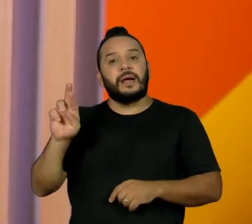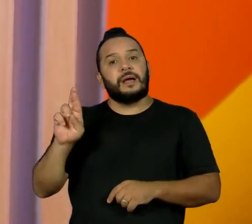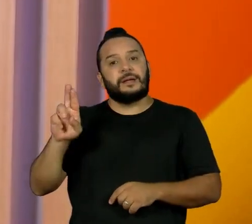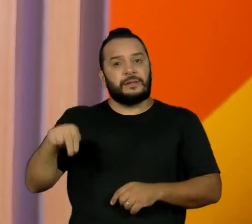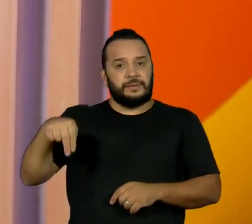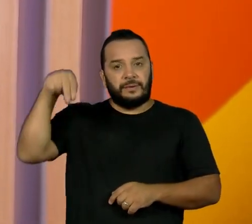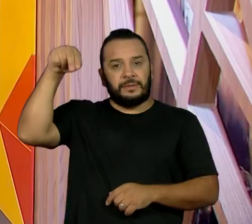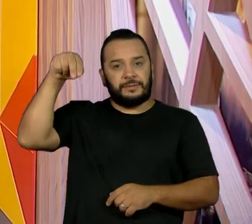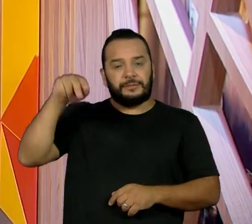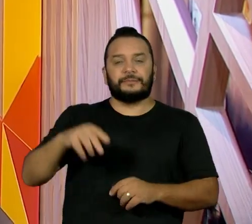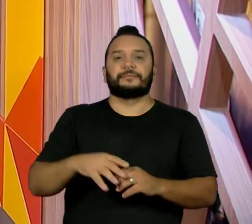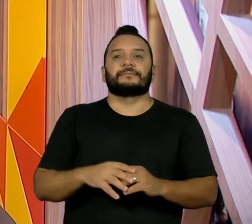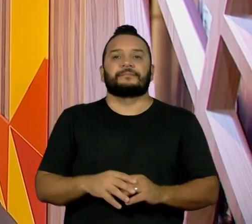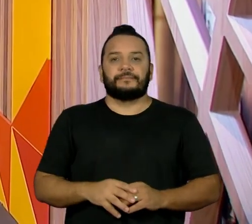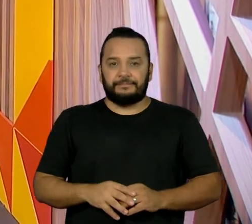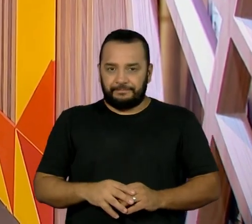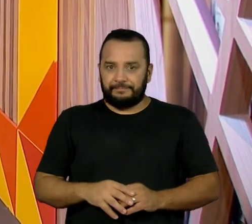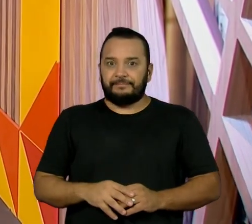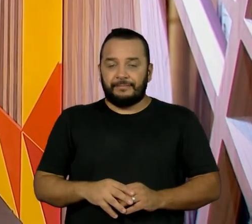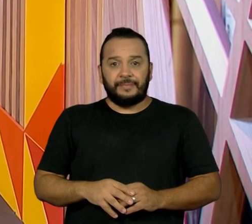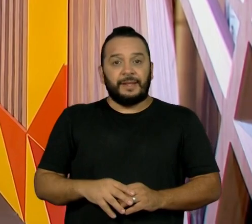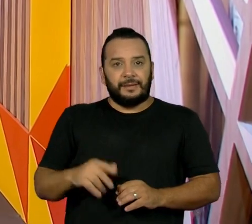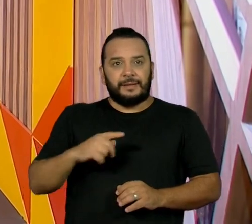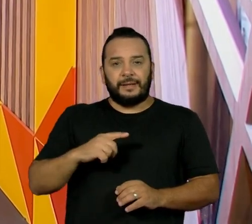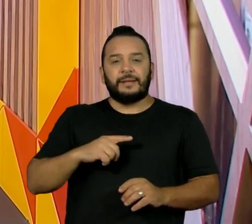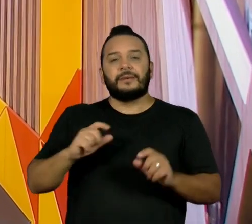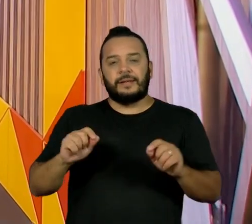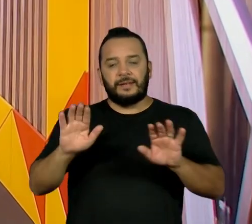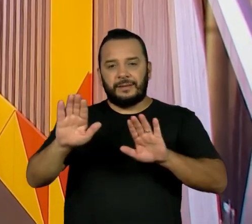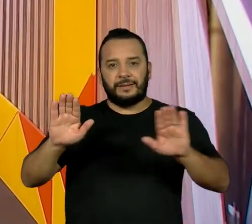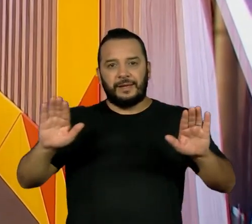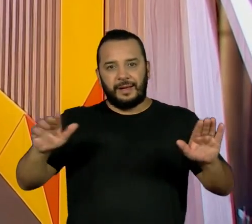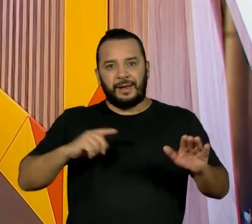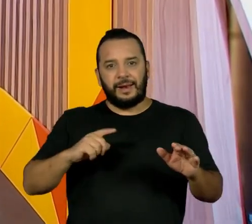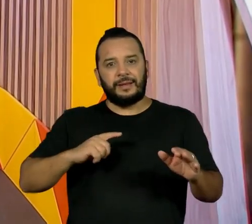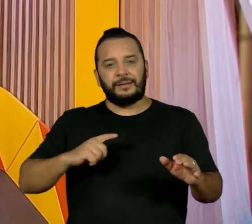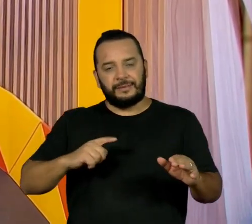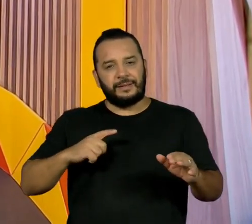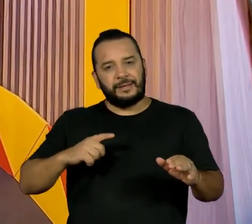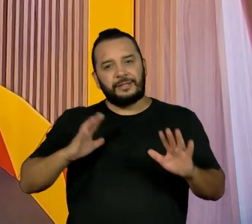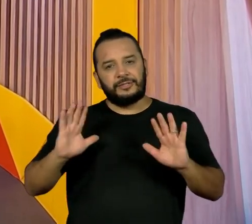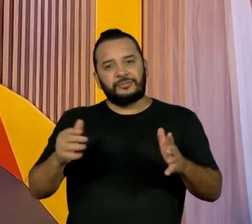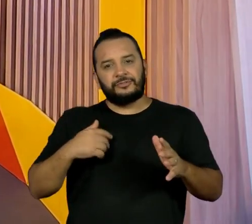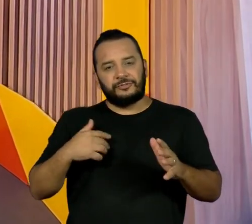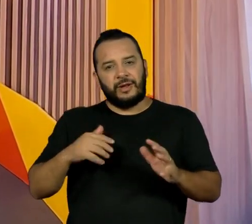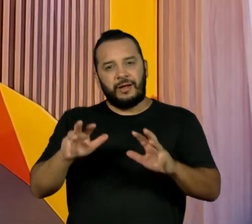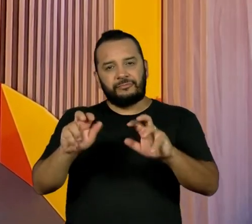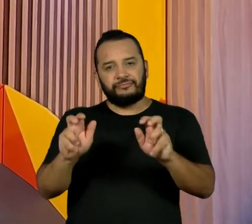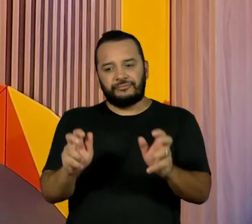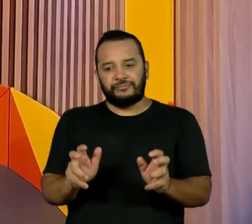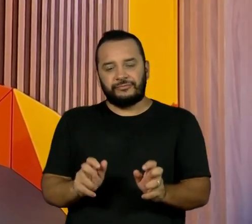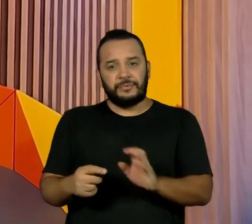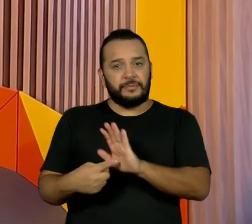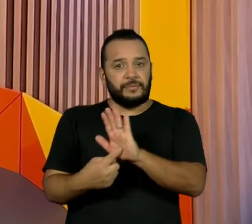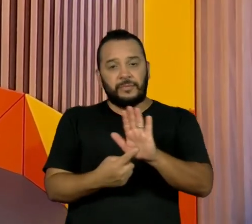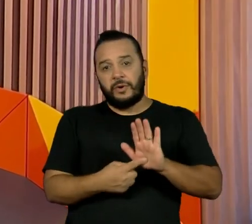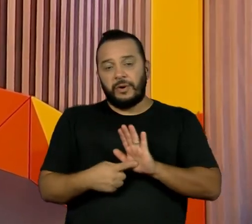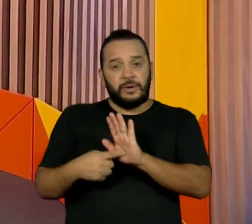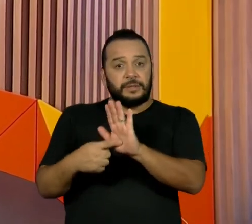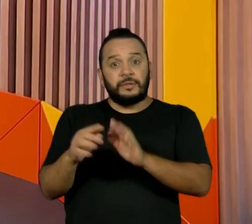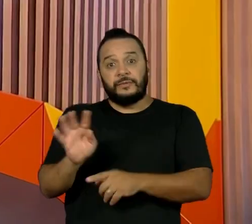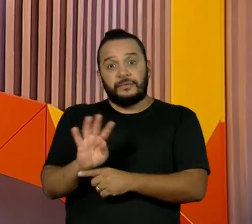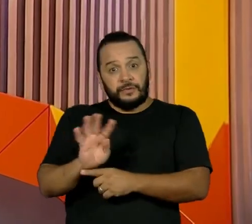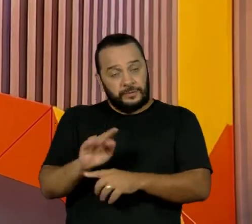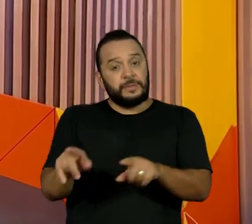do Norte. São telas, cerâmicas e até um filme que transbordam esse movimento de itinerância